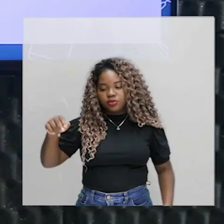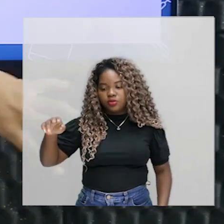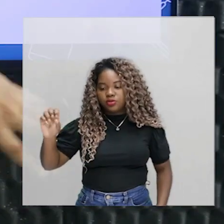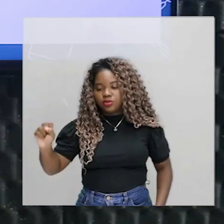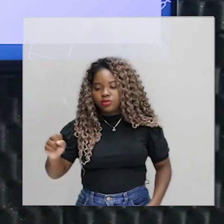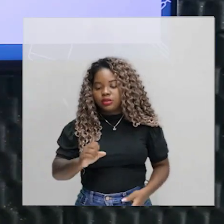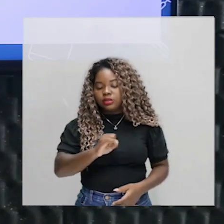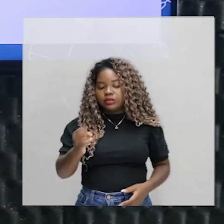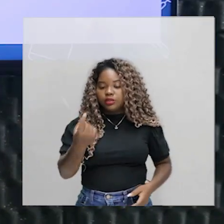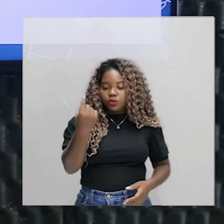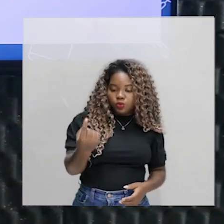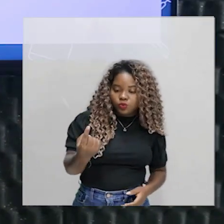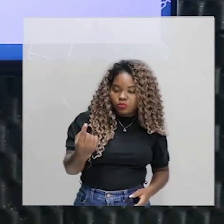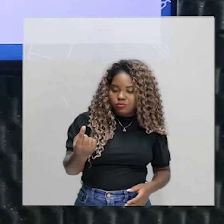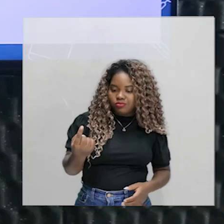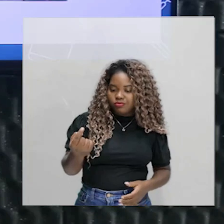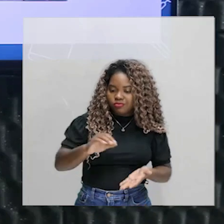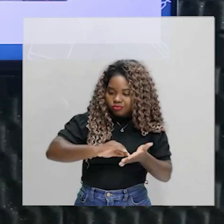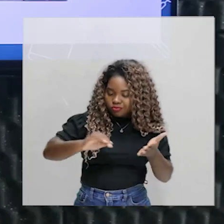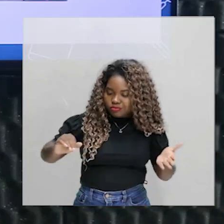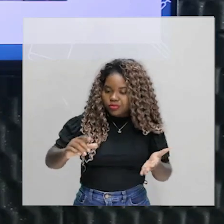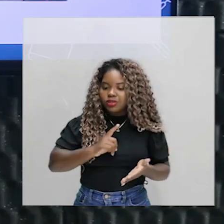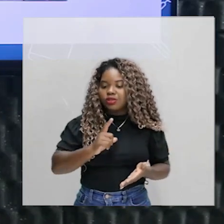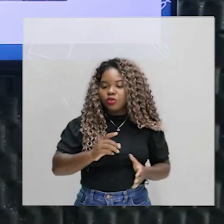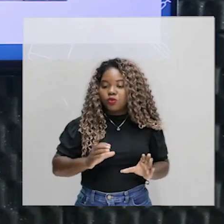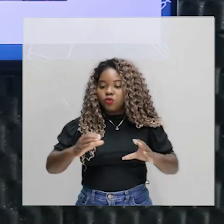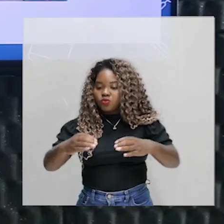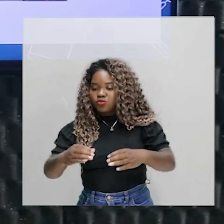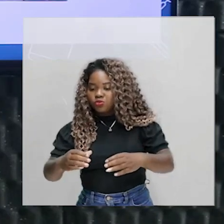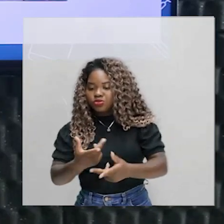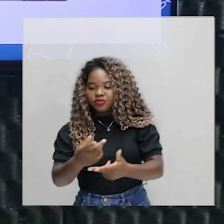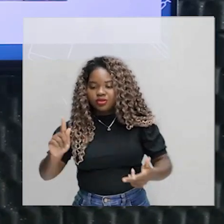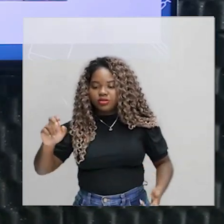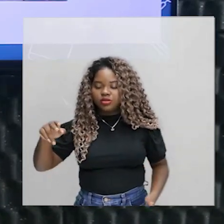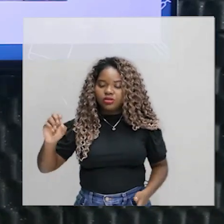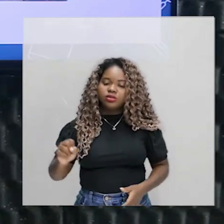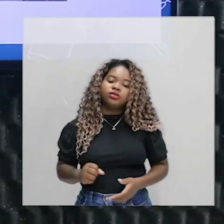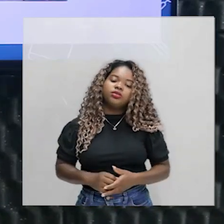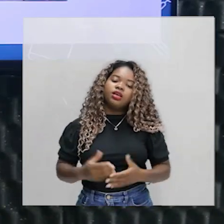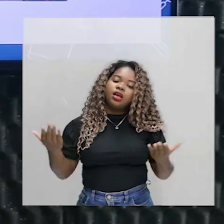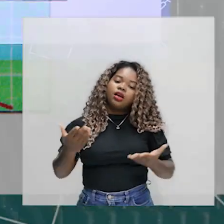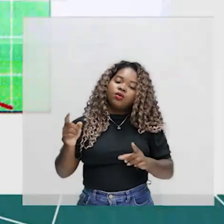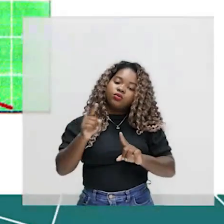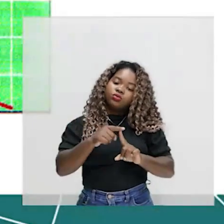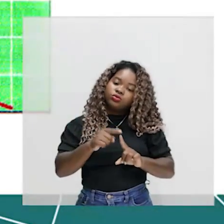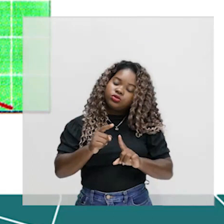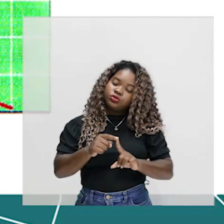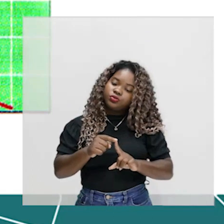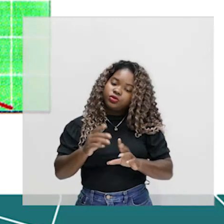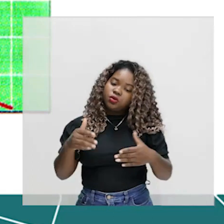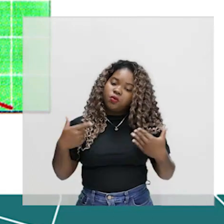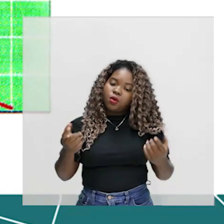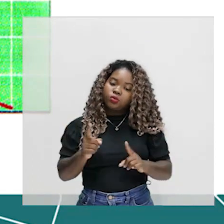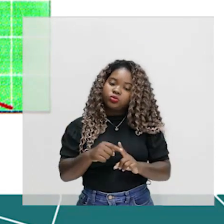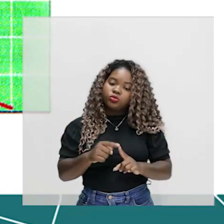eu estou eliminando um conjunto de muitos genes tá agora com relação aos tipos de seleções né quais são